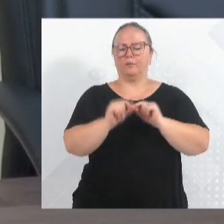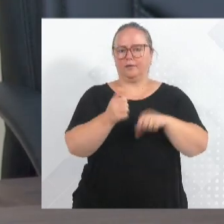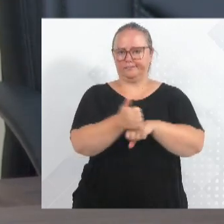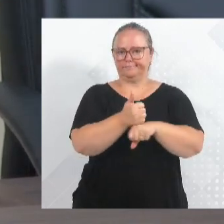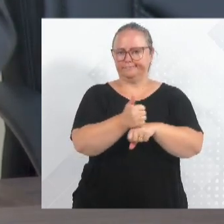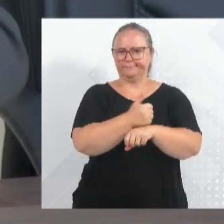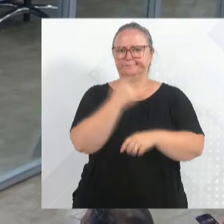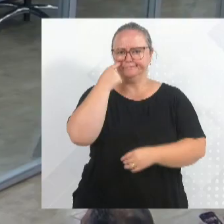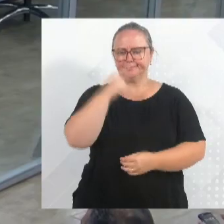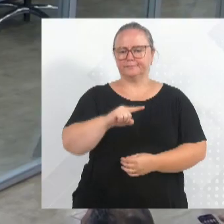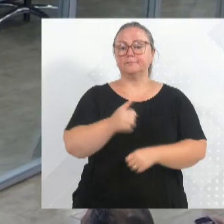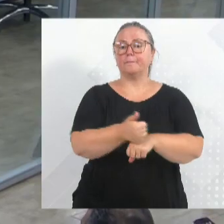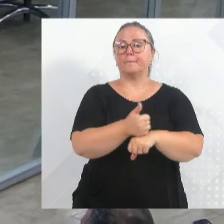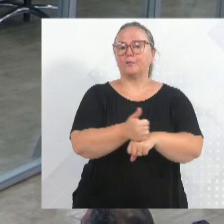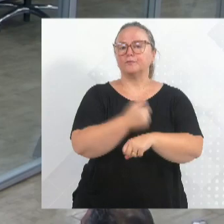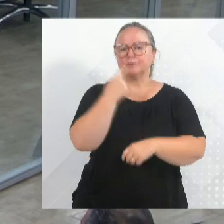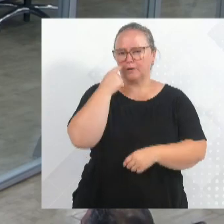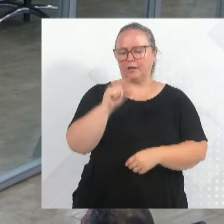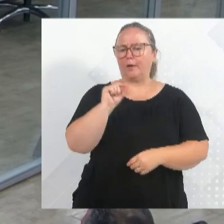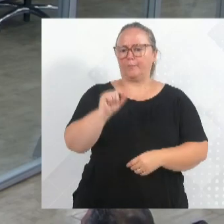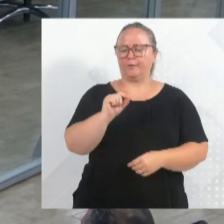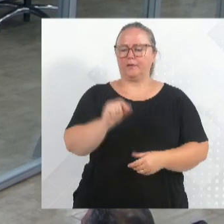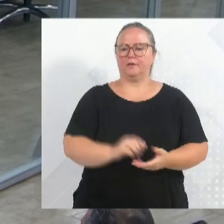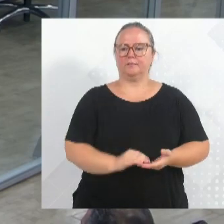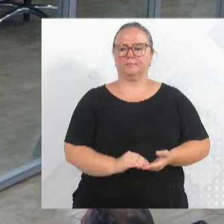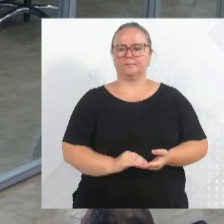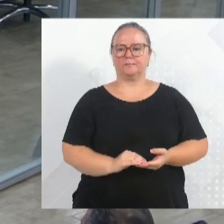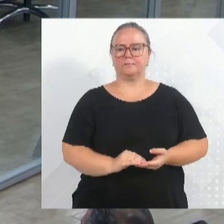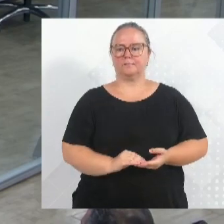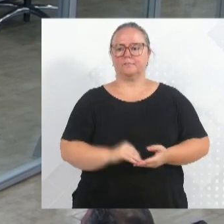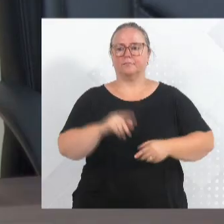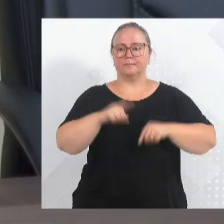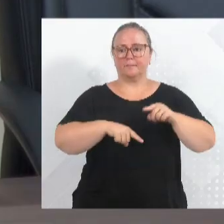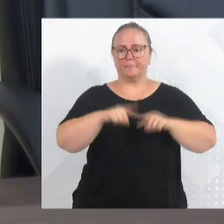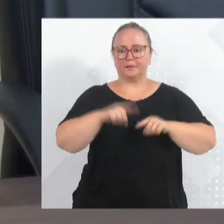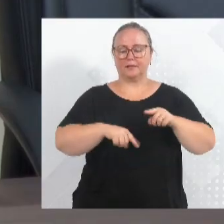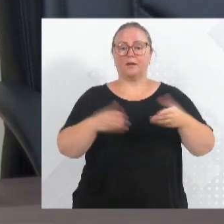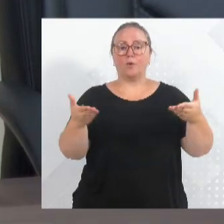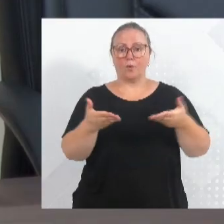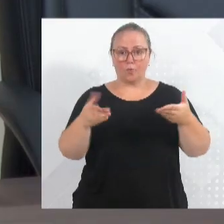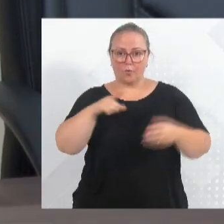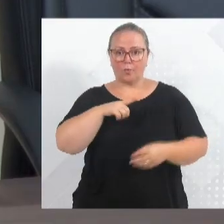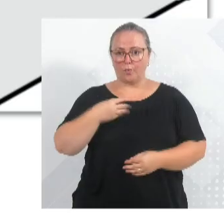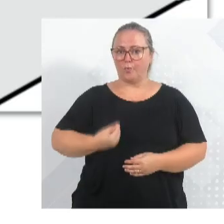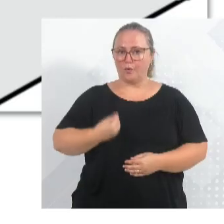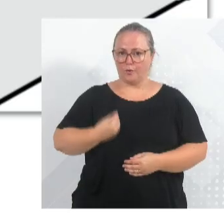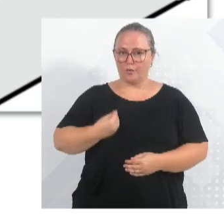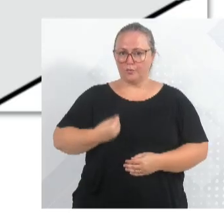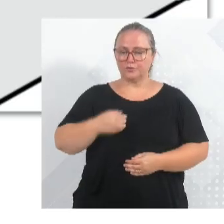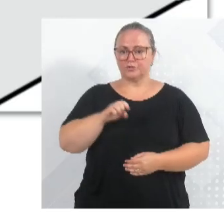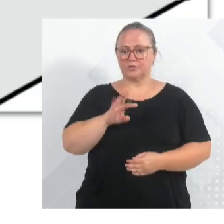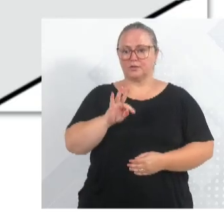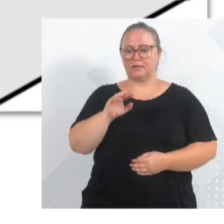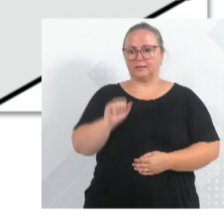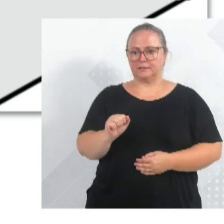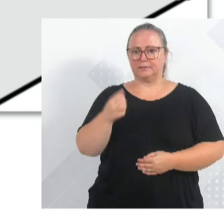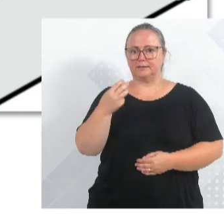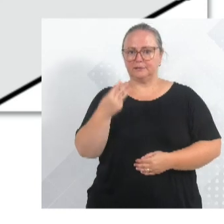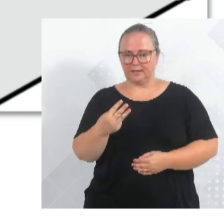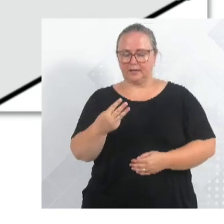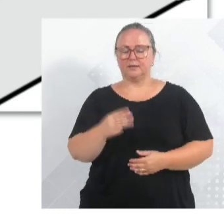profissionais? De que a gente consegue, os equipamentos que hoje existem lá na ETA 3, eles comportam